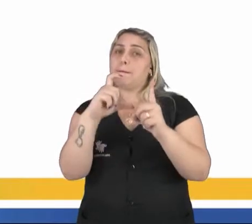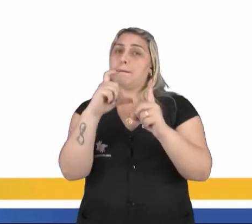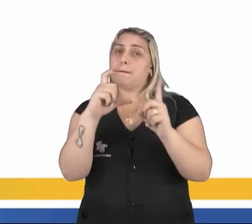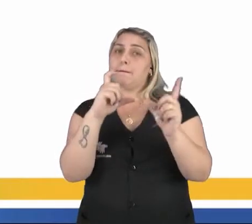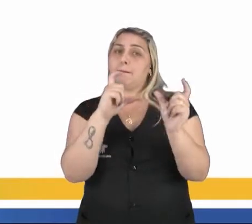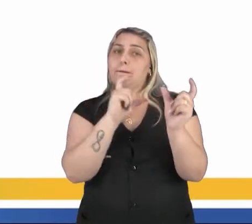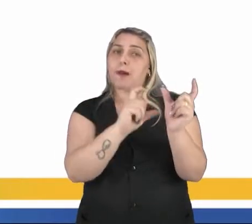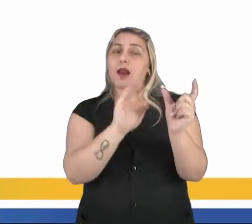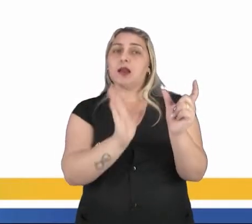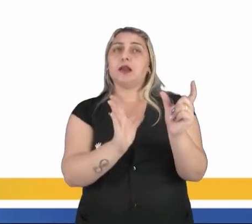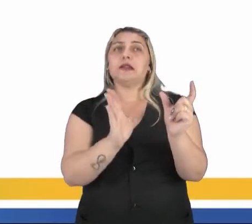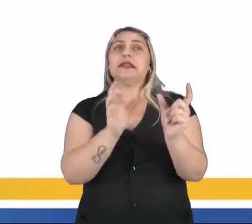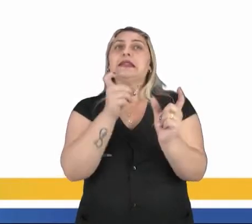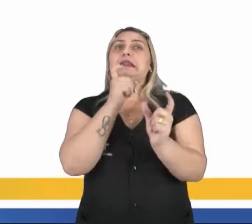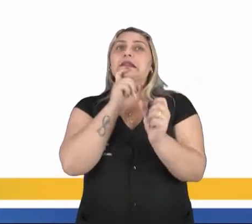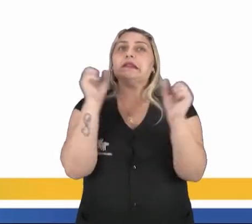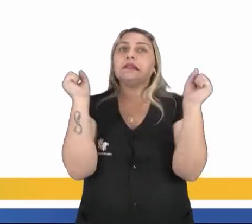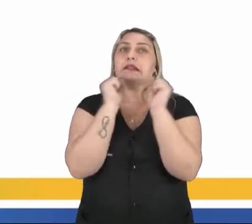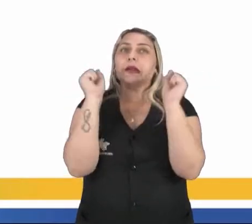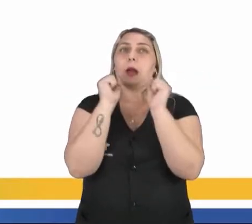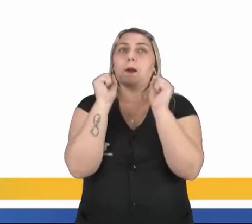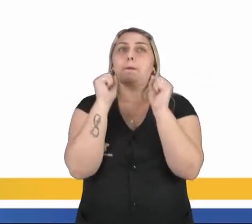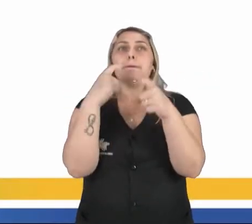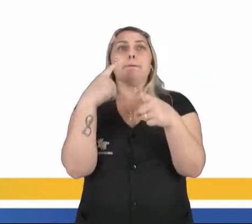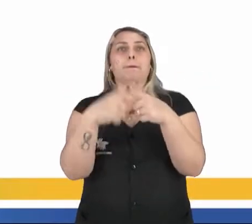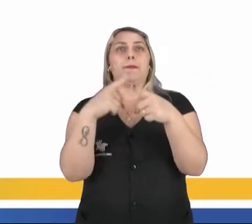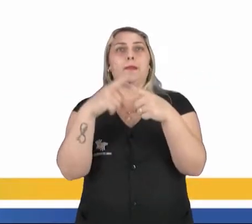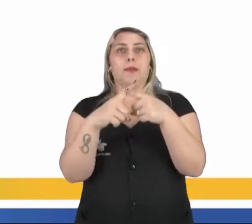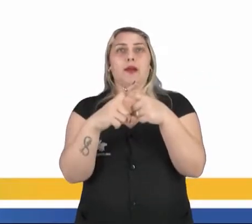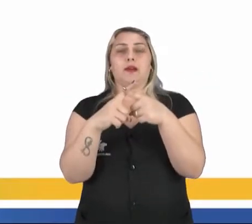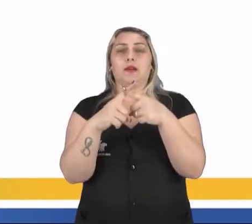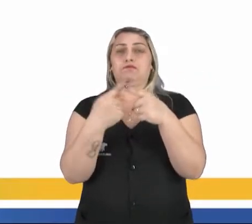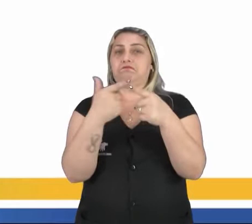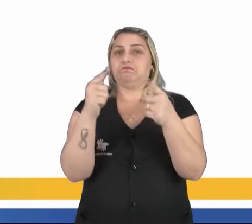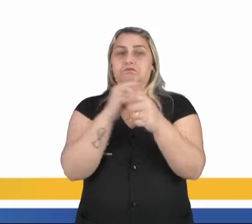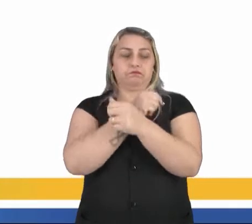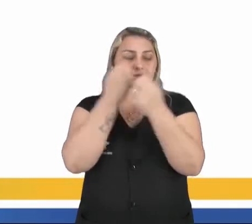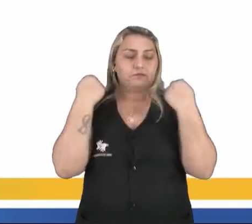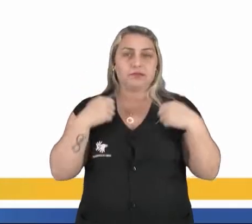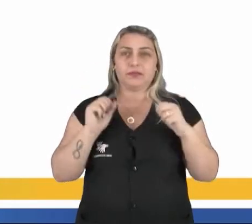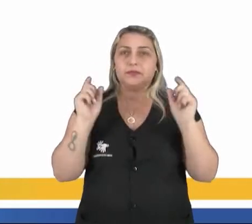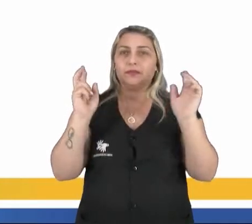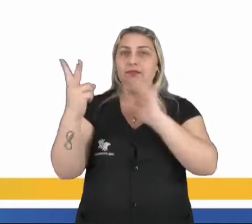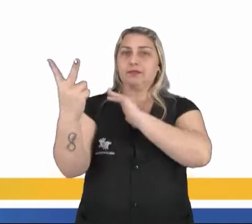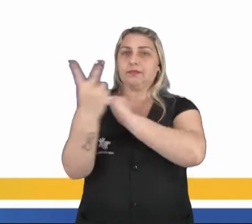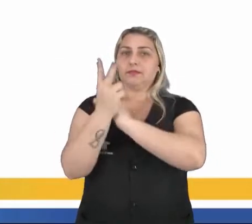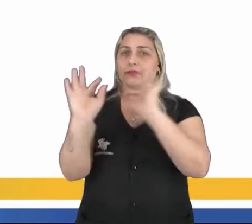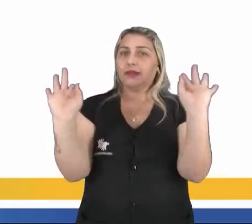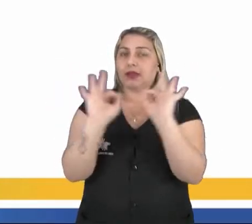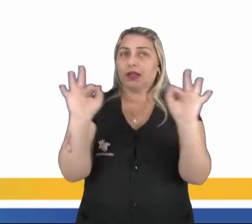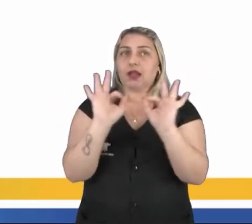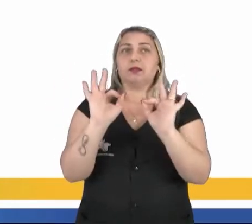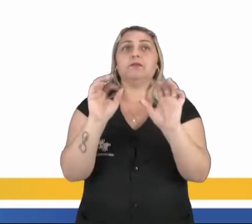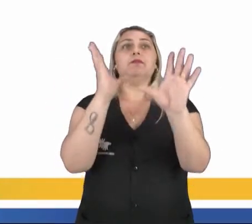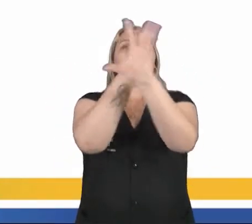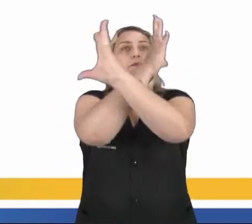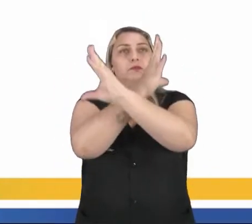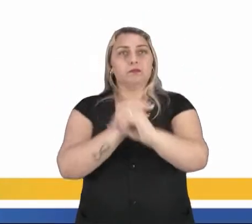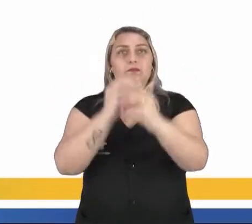ideia. Exemplo, senti frio porque estava sem agasalho. São